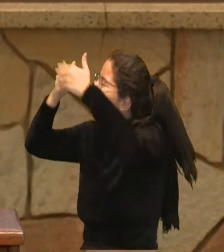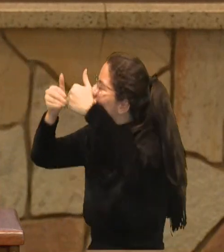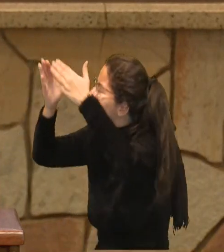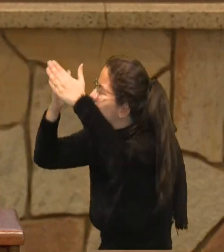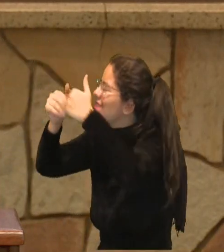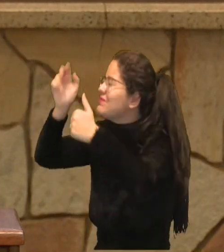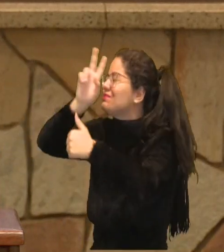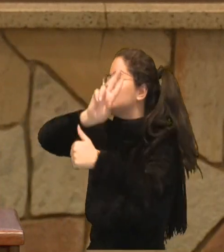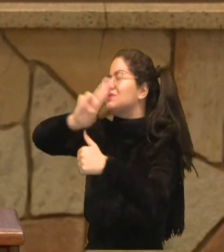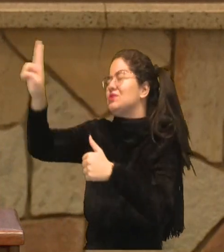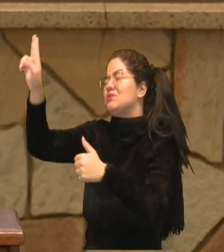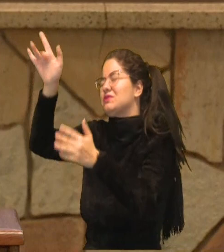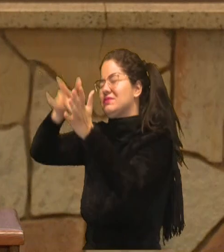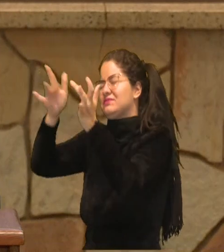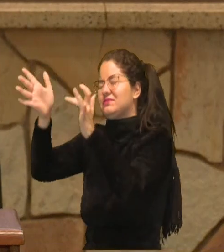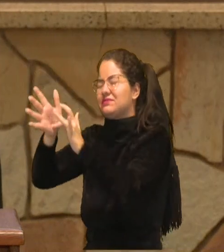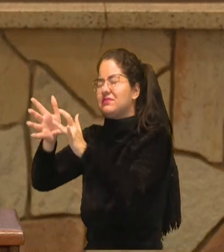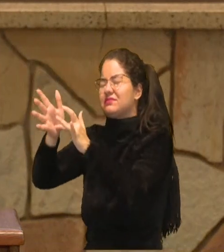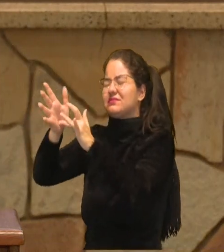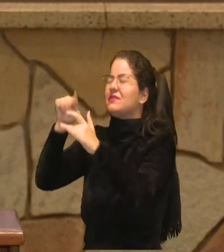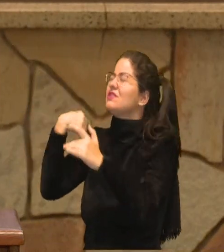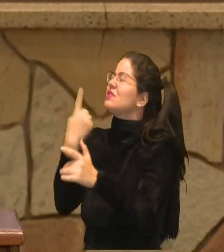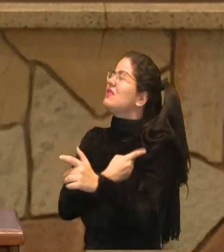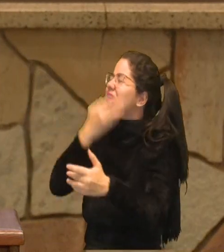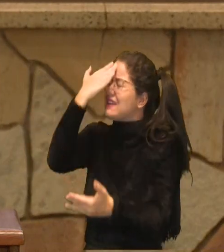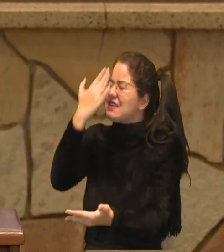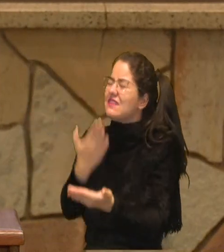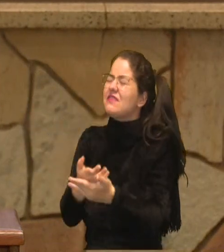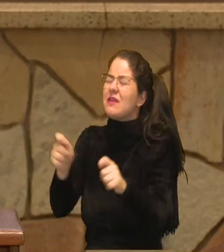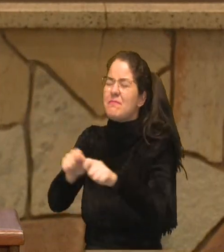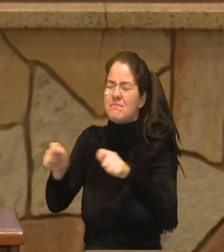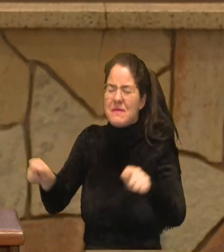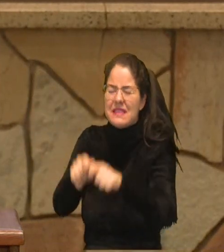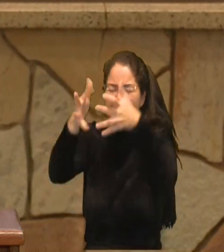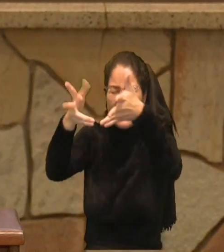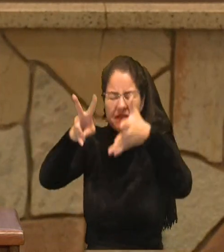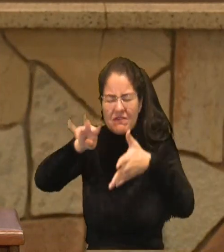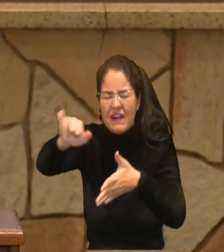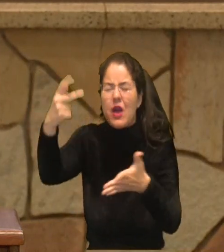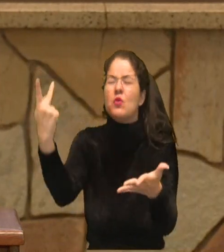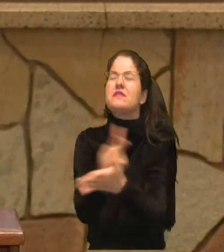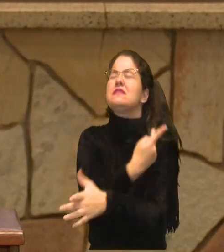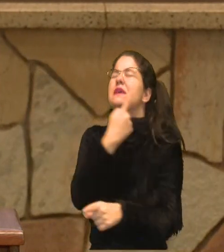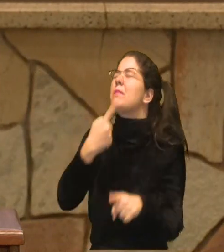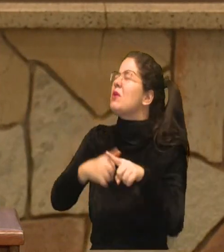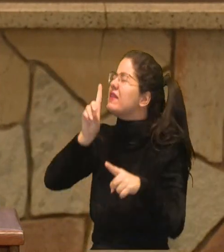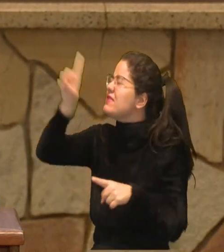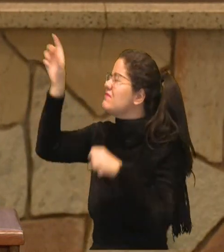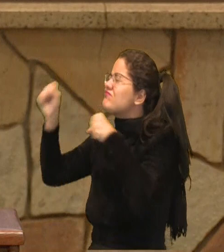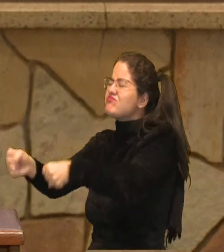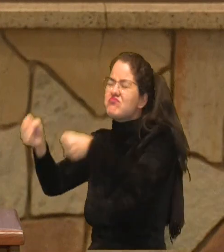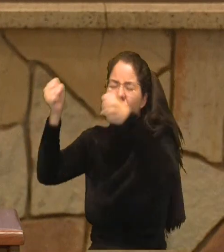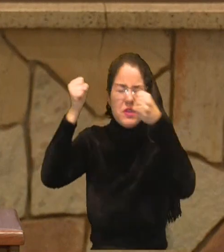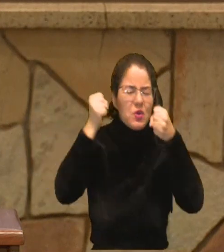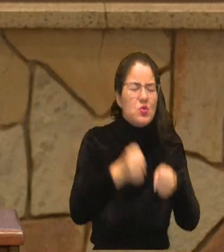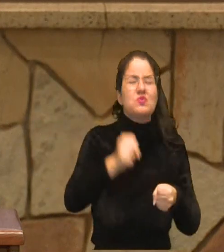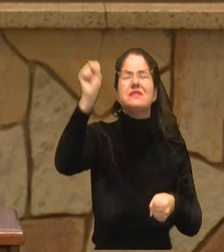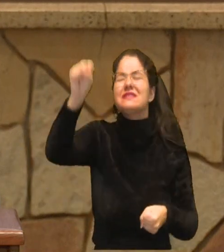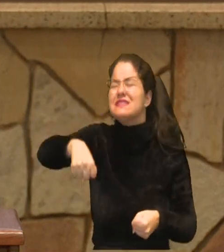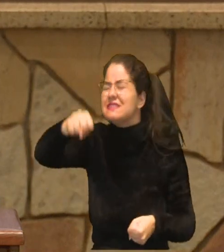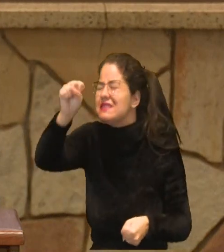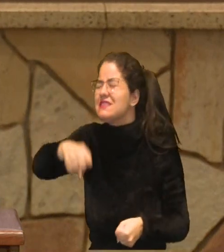nesta noite, e cremos que o milagre pode acontecer, porque o Senhor é todo poderoso e não há Deus, não